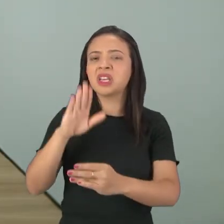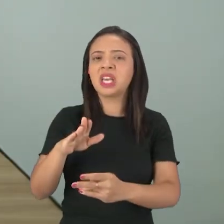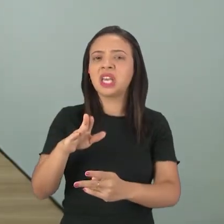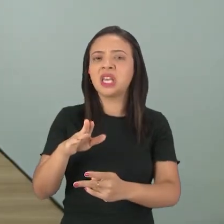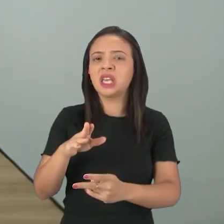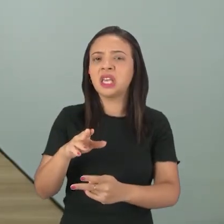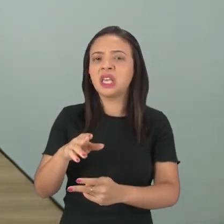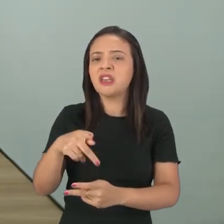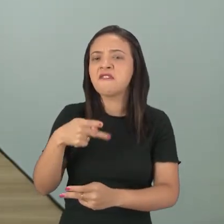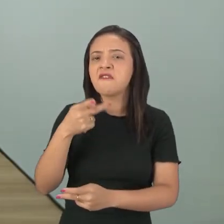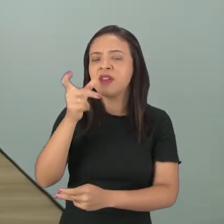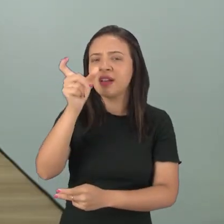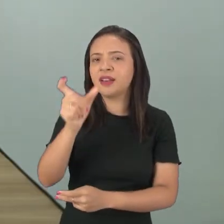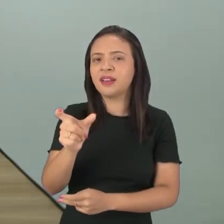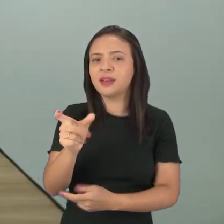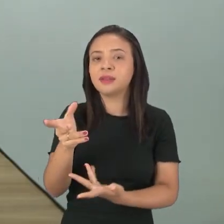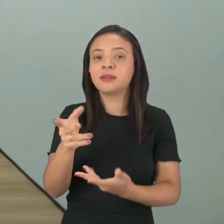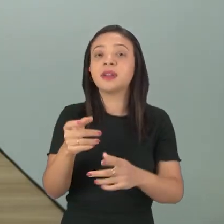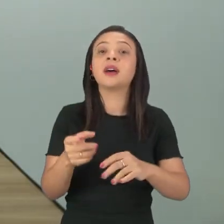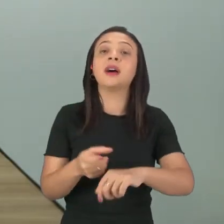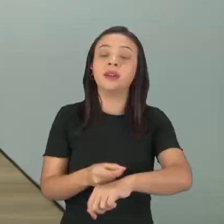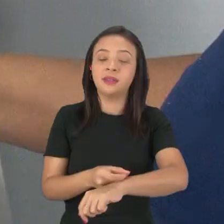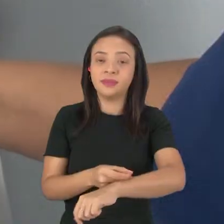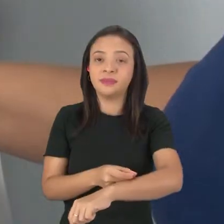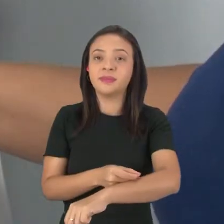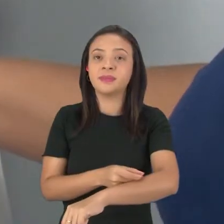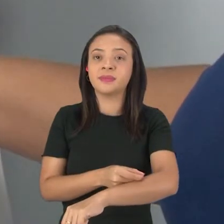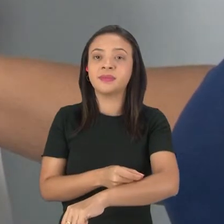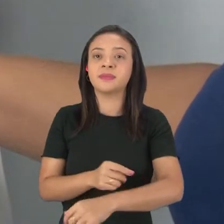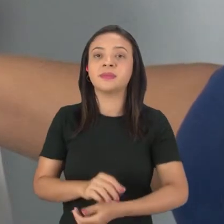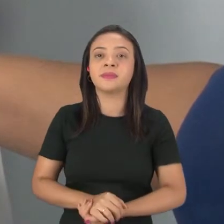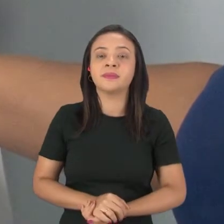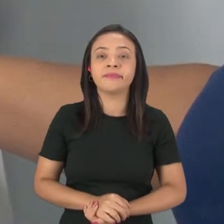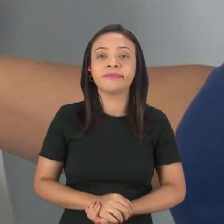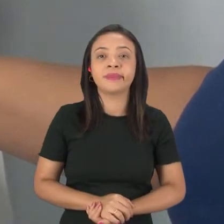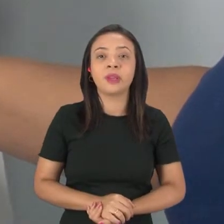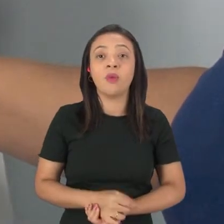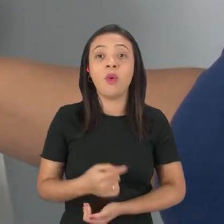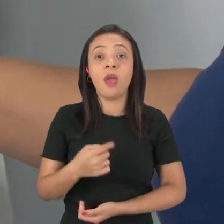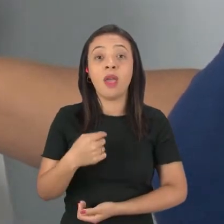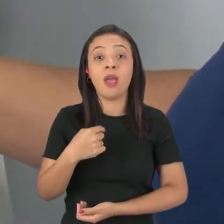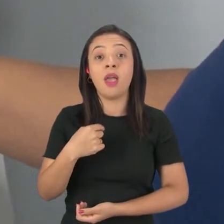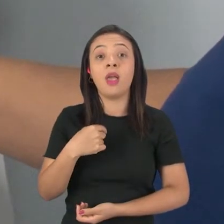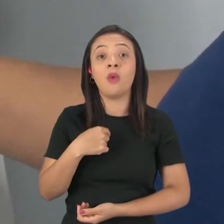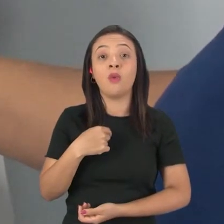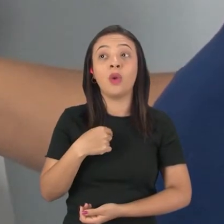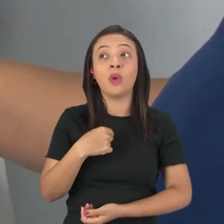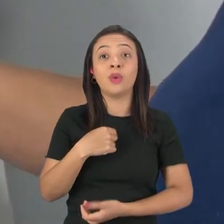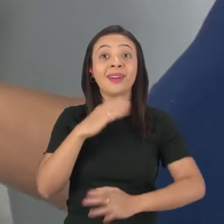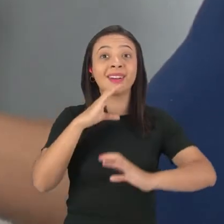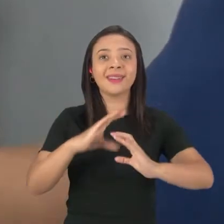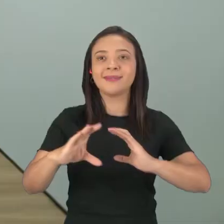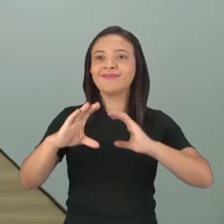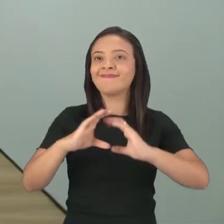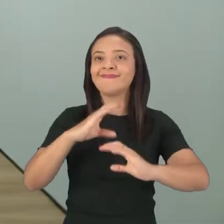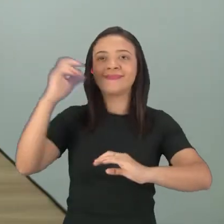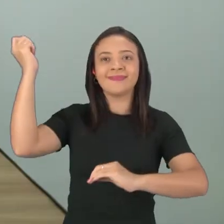essa fala é da formiga durante o verão eu cantei